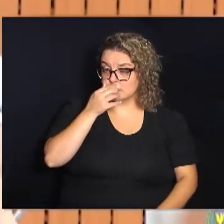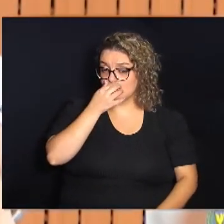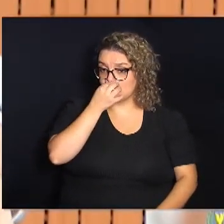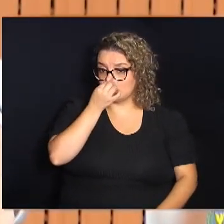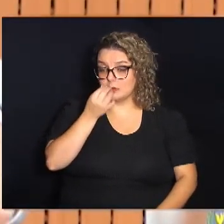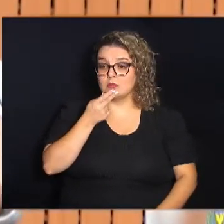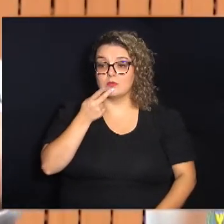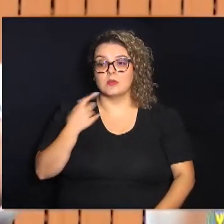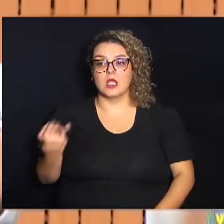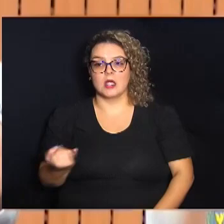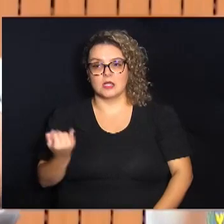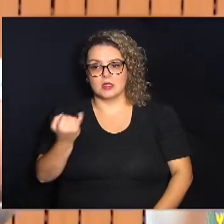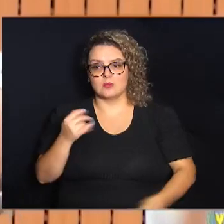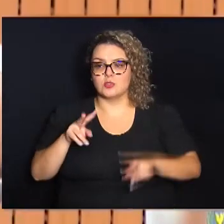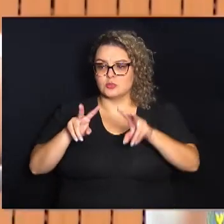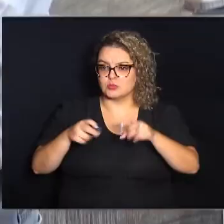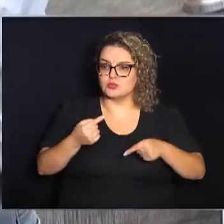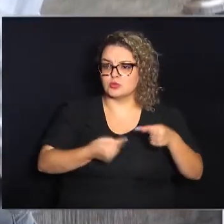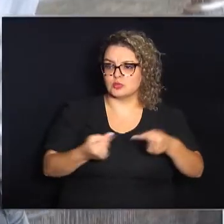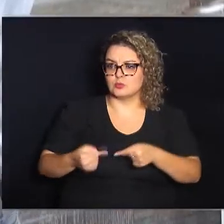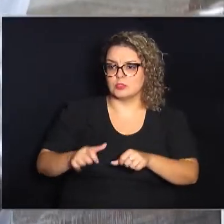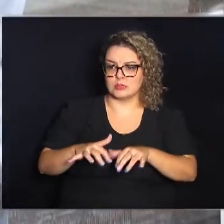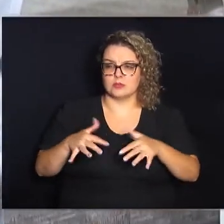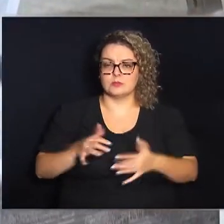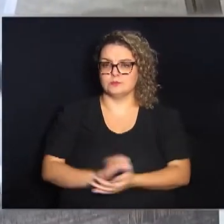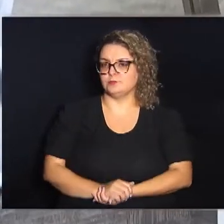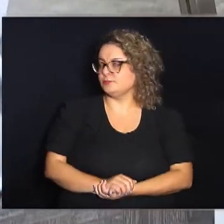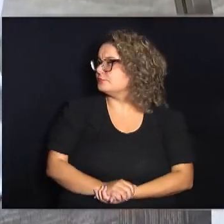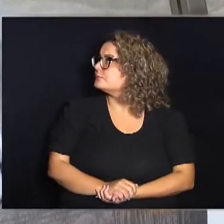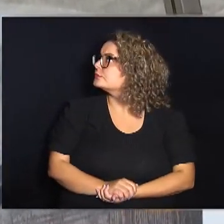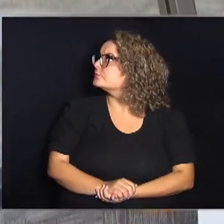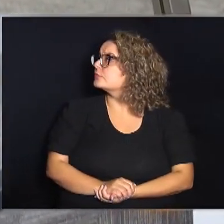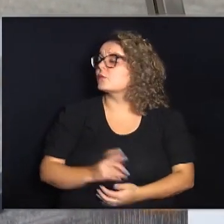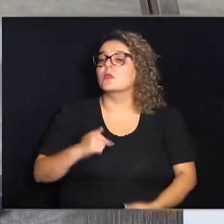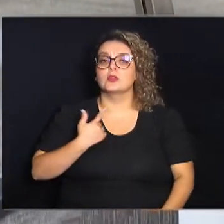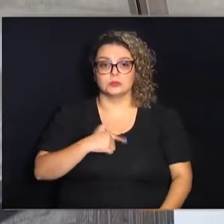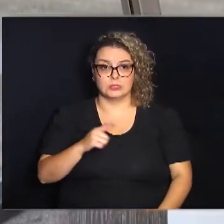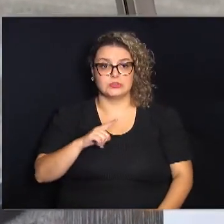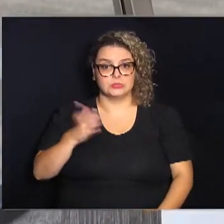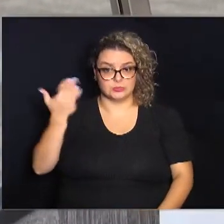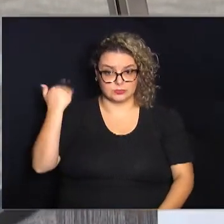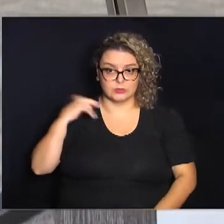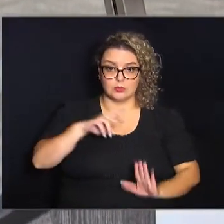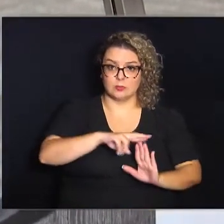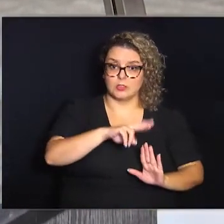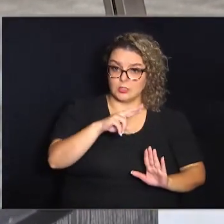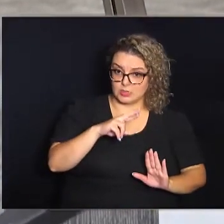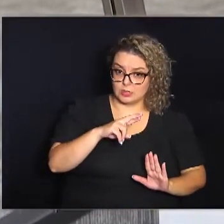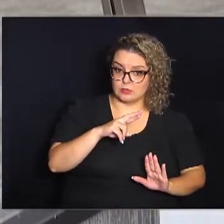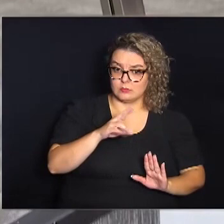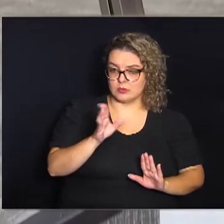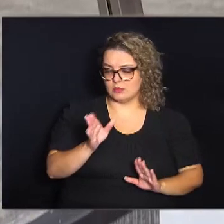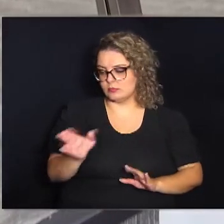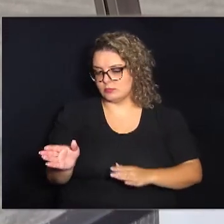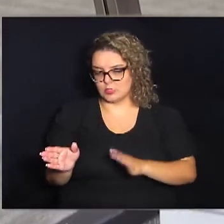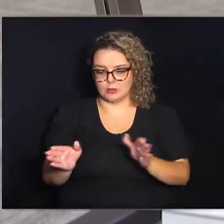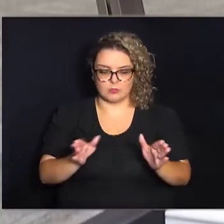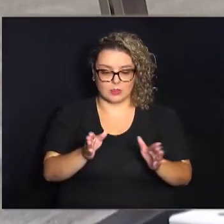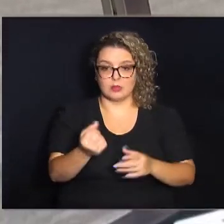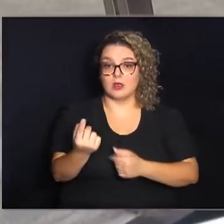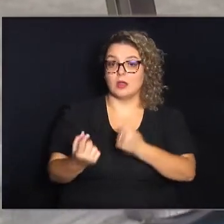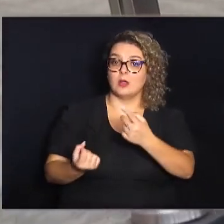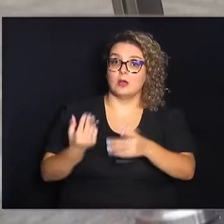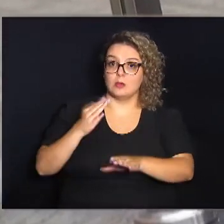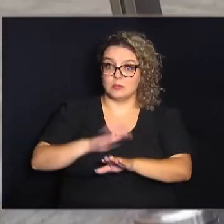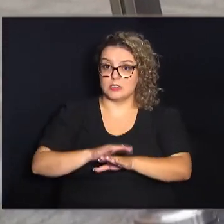a importância do tema debatido na audiência. Nós tínhamos uma resolução que norteava algumas ações da Secretaria